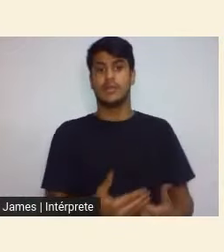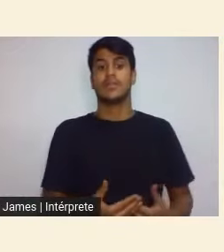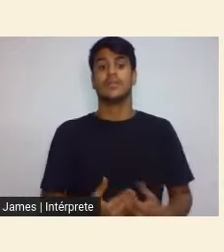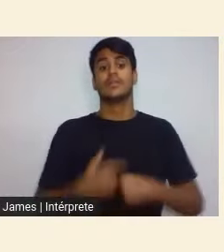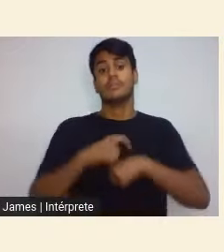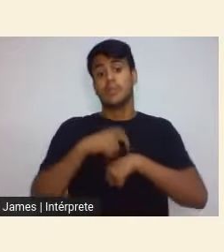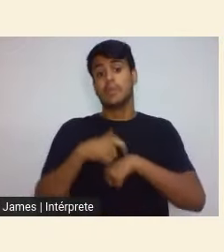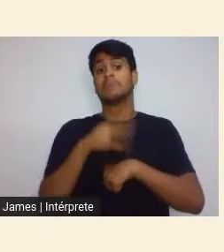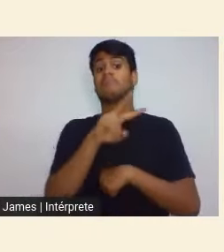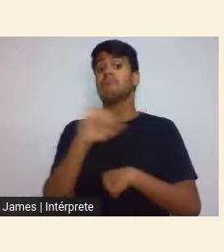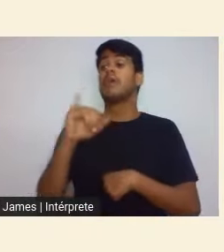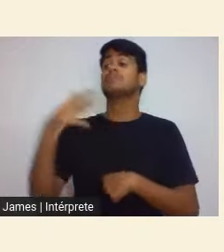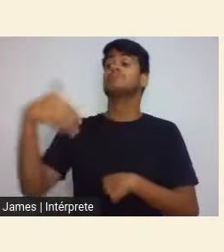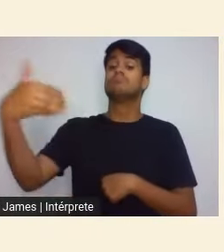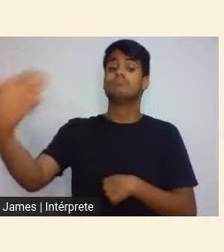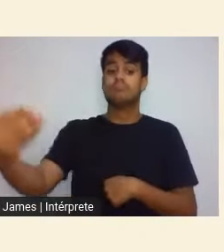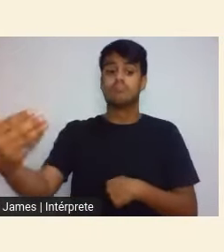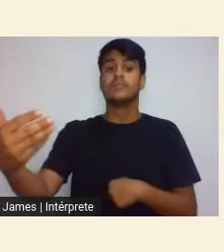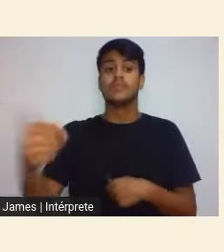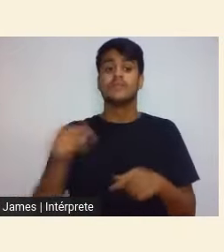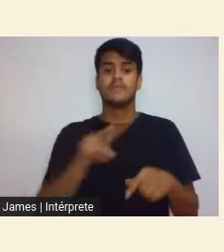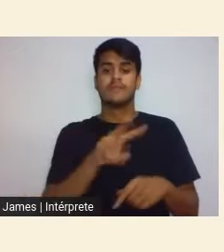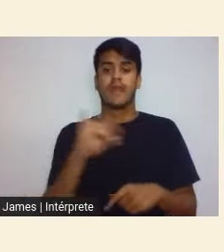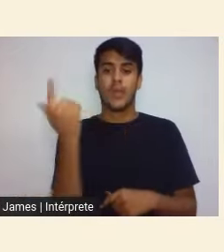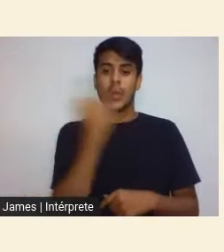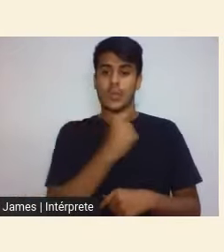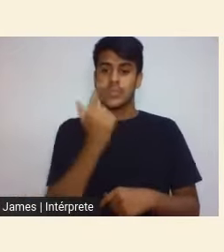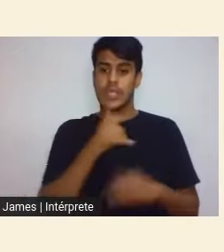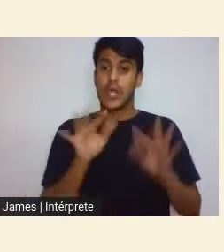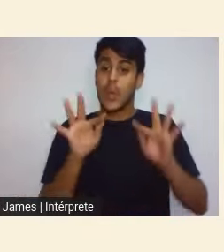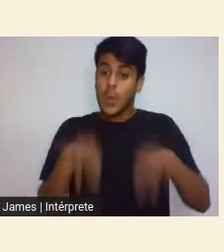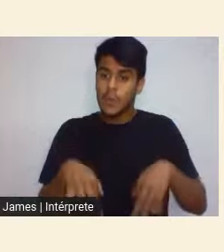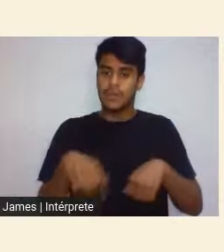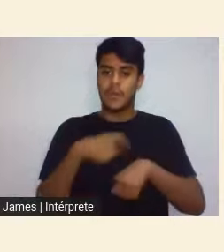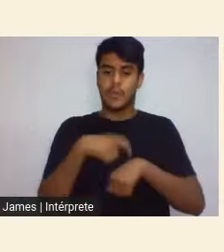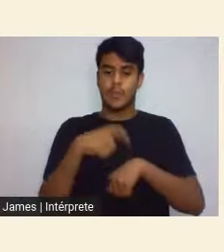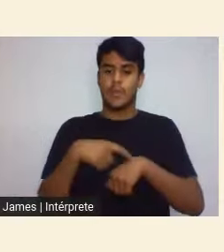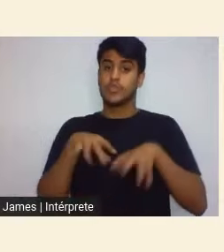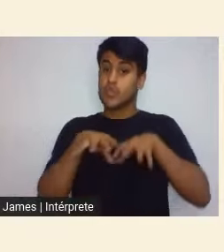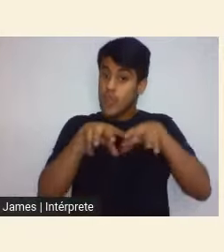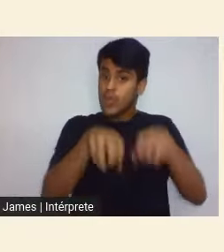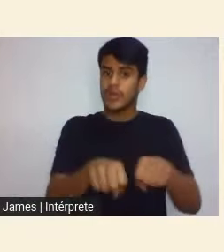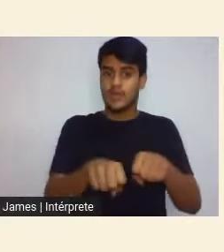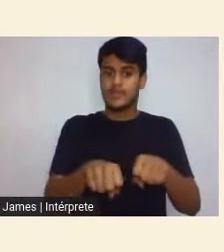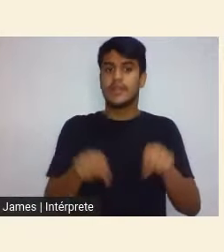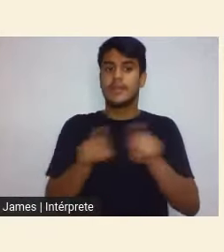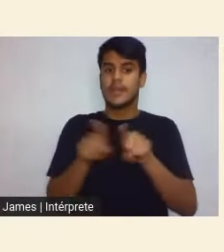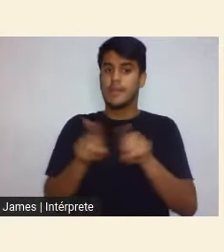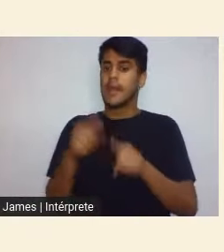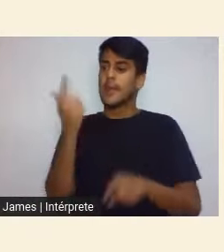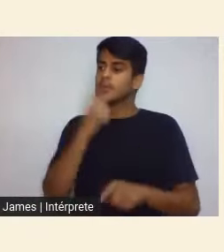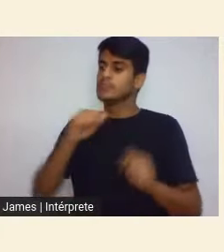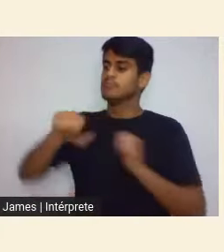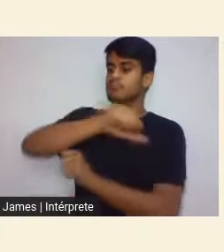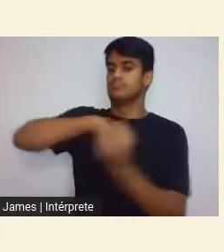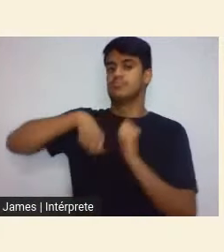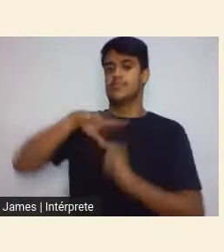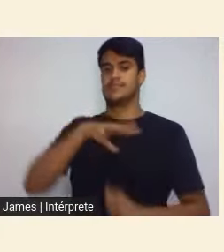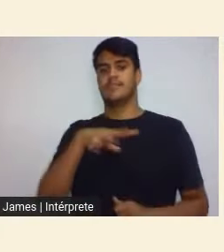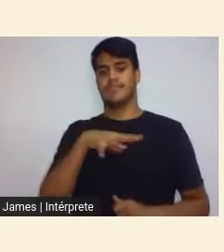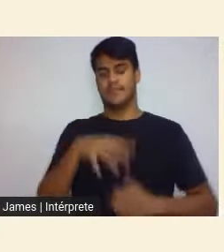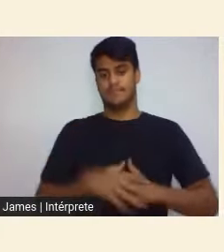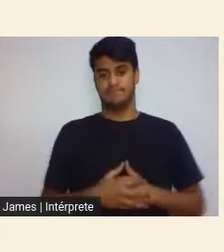vir, que ainda hão de completar o processo de conquistas e civilização do país. No contexto